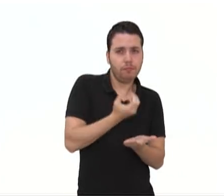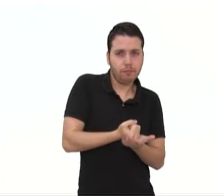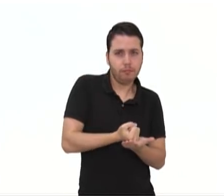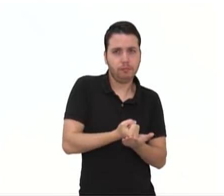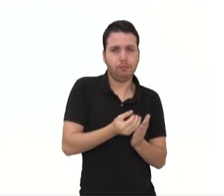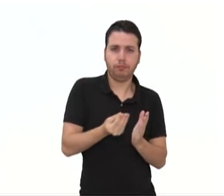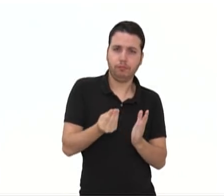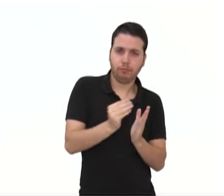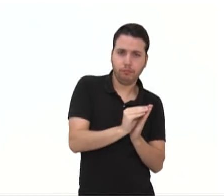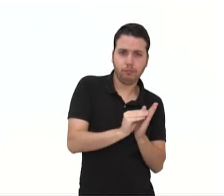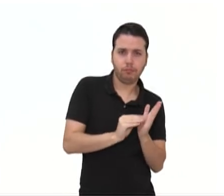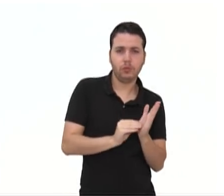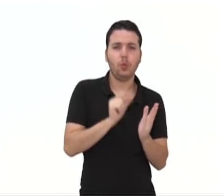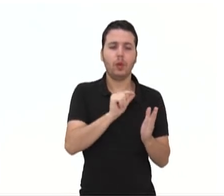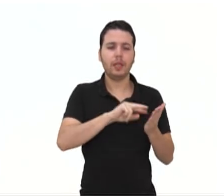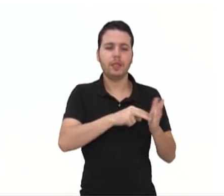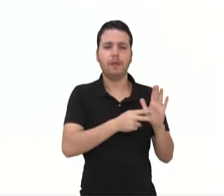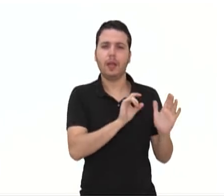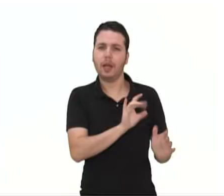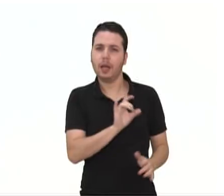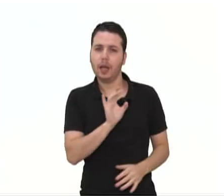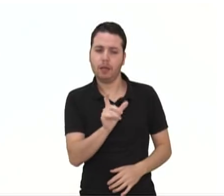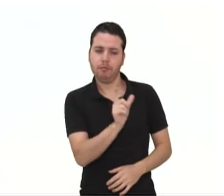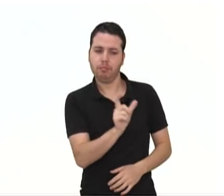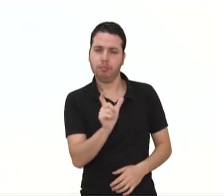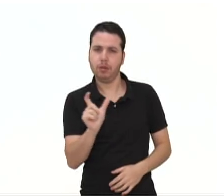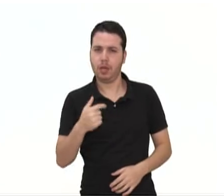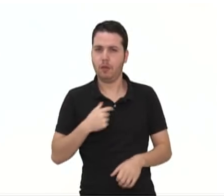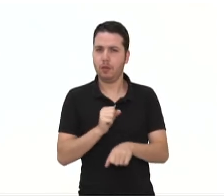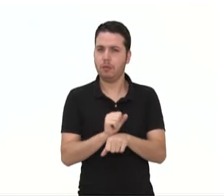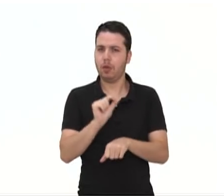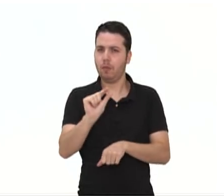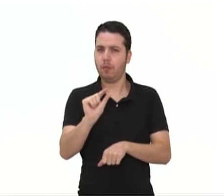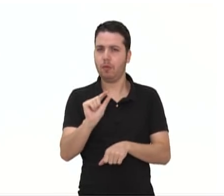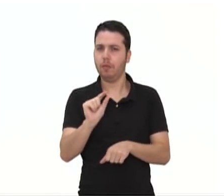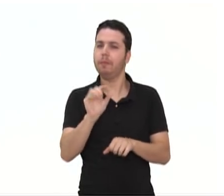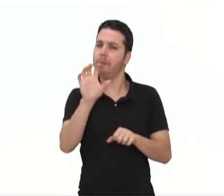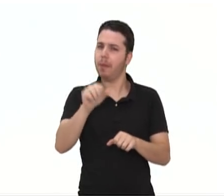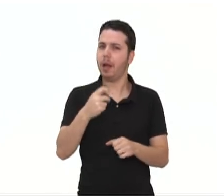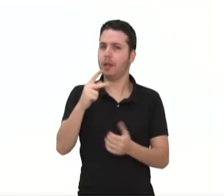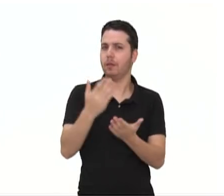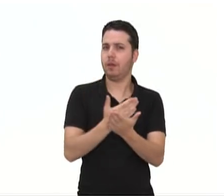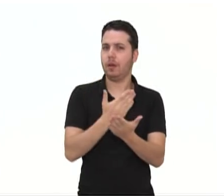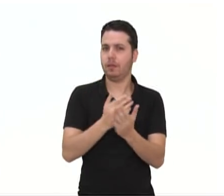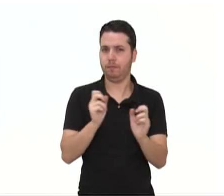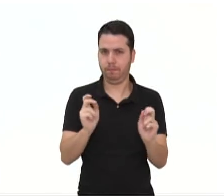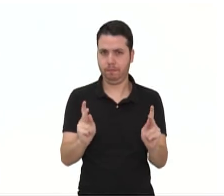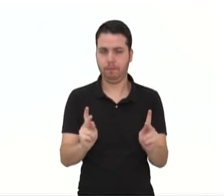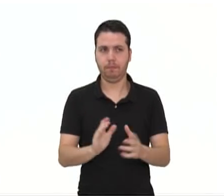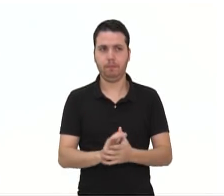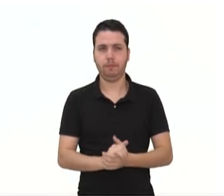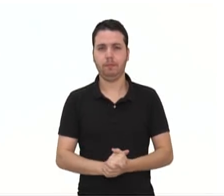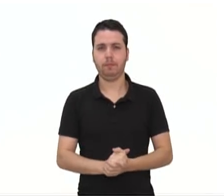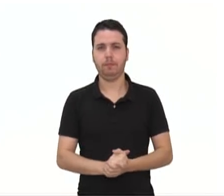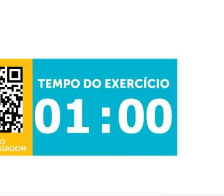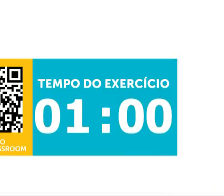das partes dessa palavra, ok? Eu aguardo um pouquinho. Pode pegar seu caderno lá, tá bom?